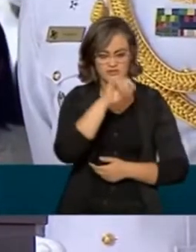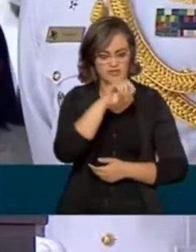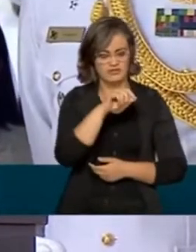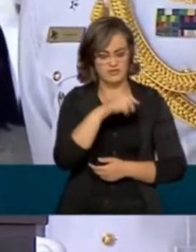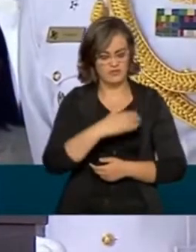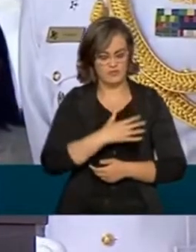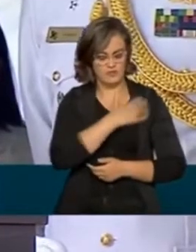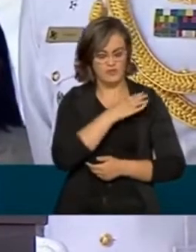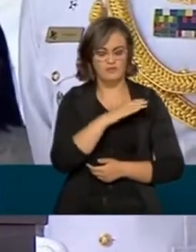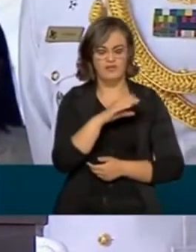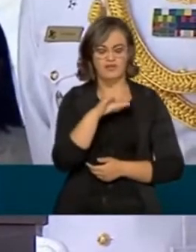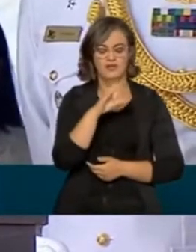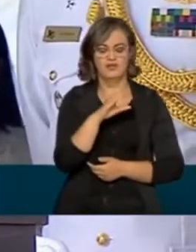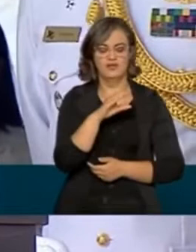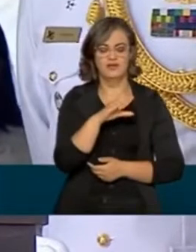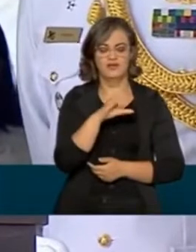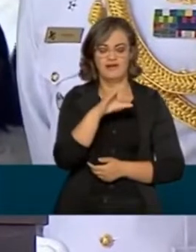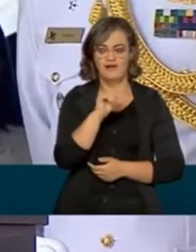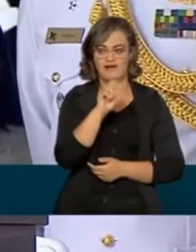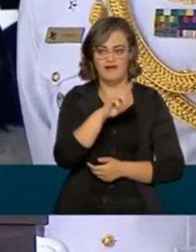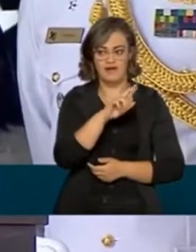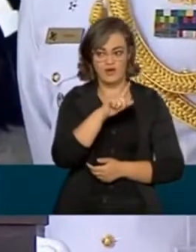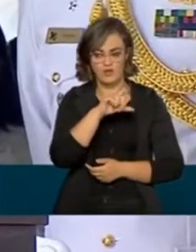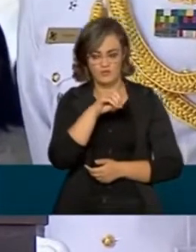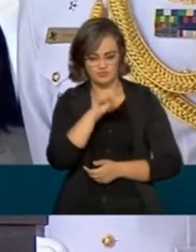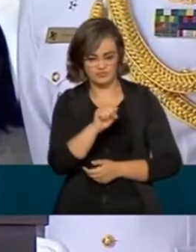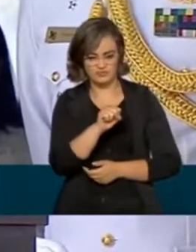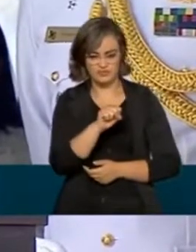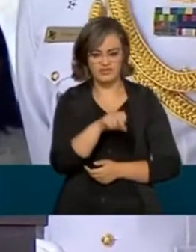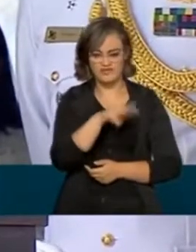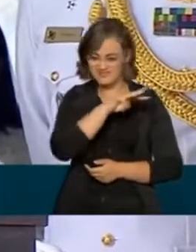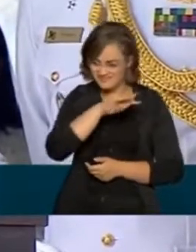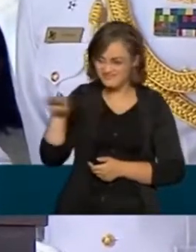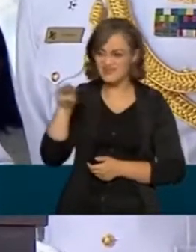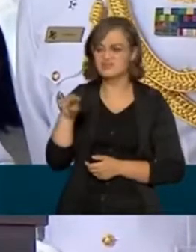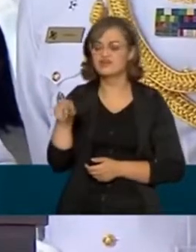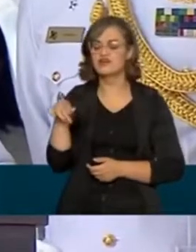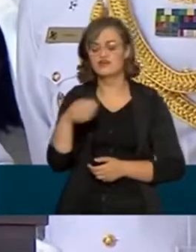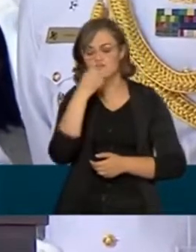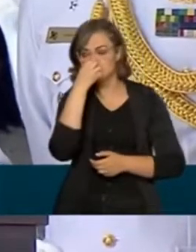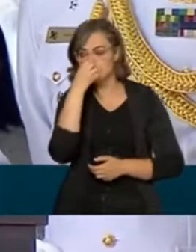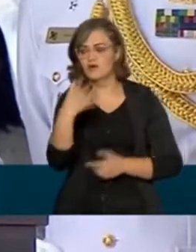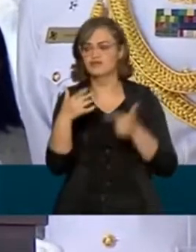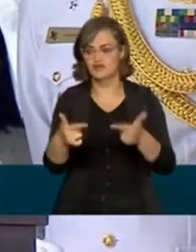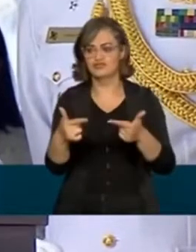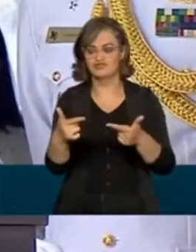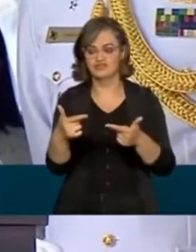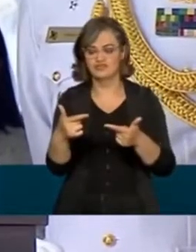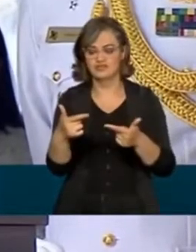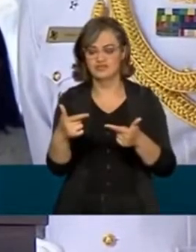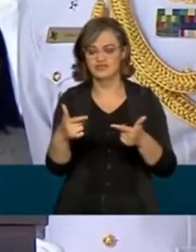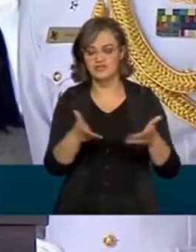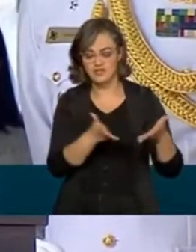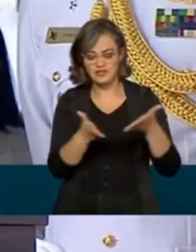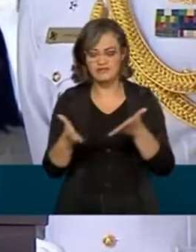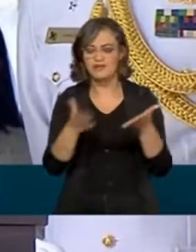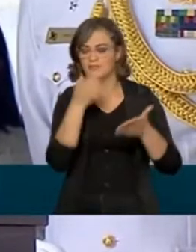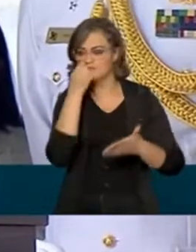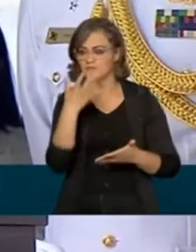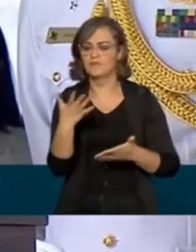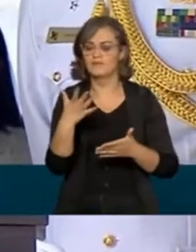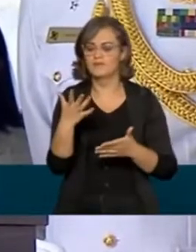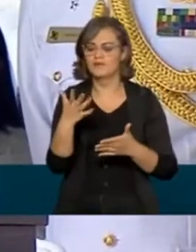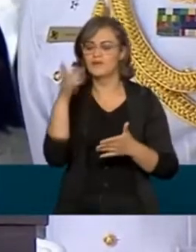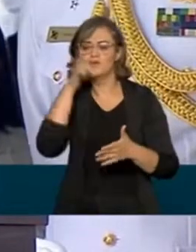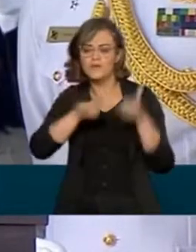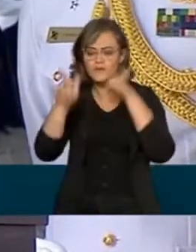tenente brigadeiro do ar, Carlos de Almeida Batista Júnior. Desejo bons ventos, bons voos e mares tranquilos. Os